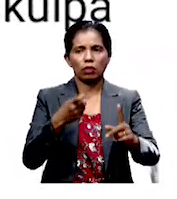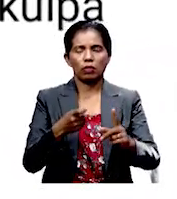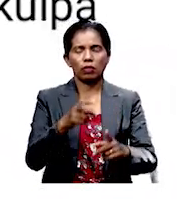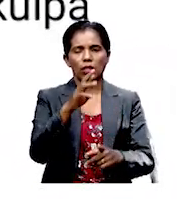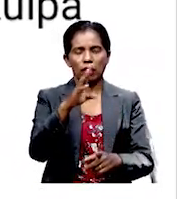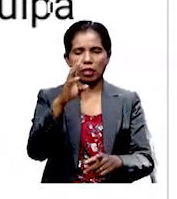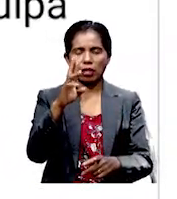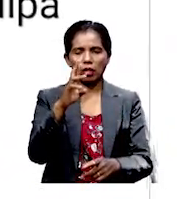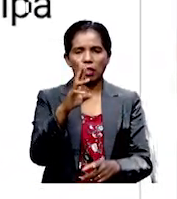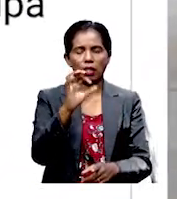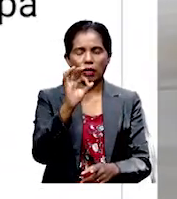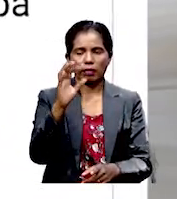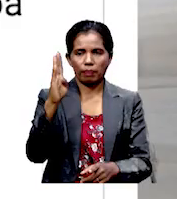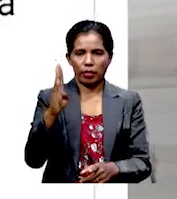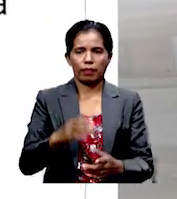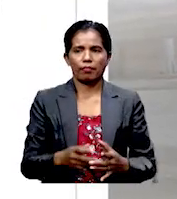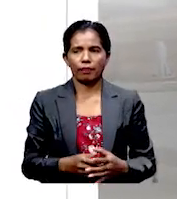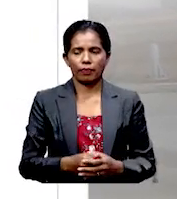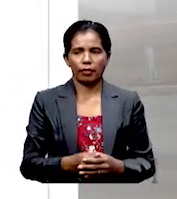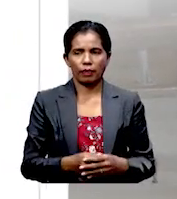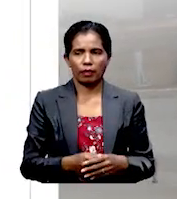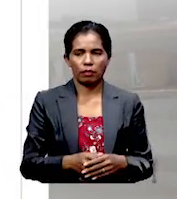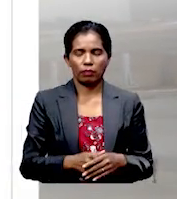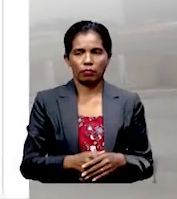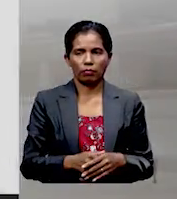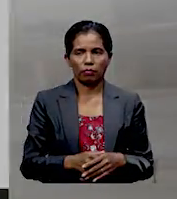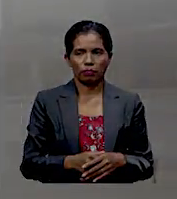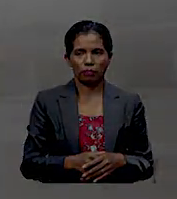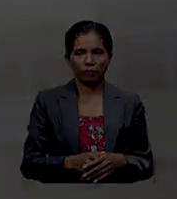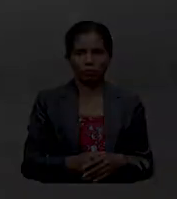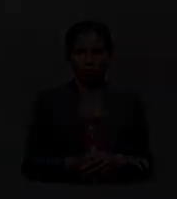rede social Roberlin Ramelaunian. Agustin da Costa, Efigênio Babu, Gemen.